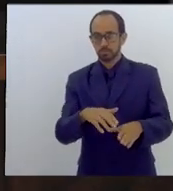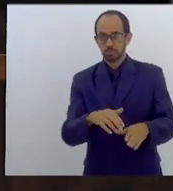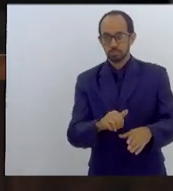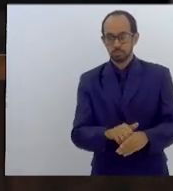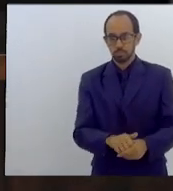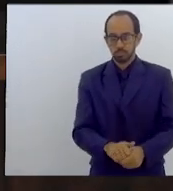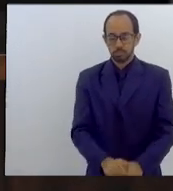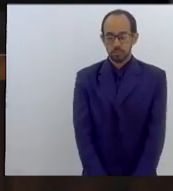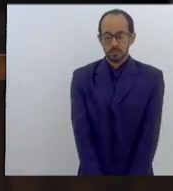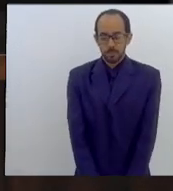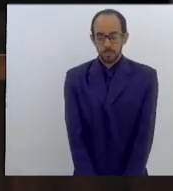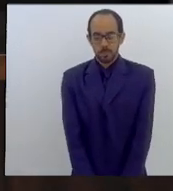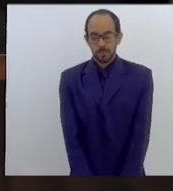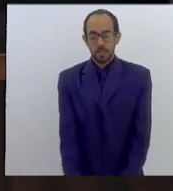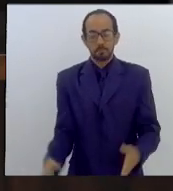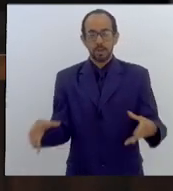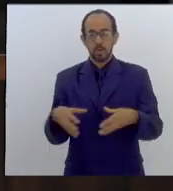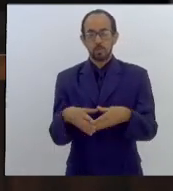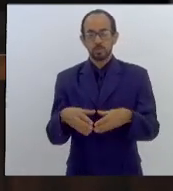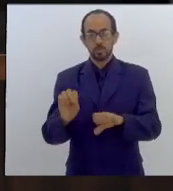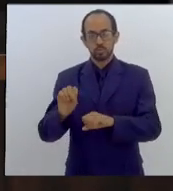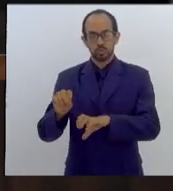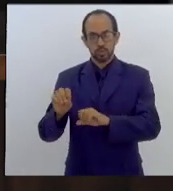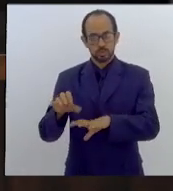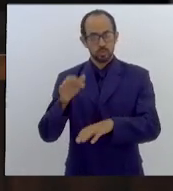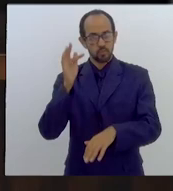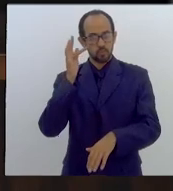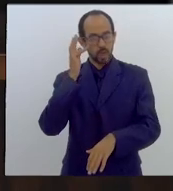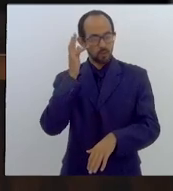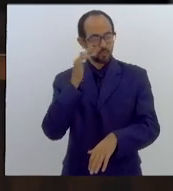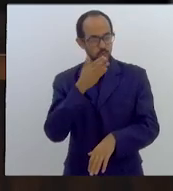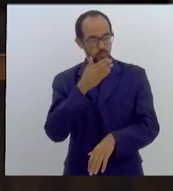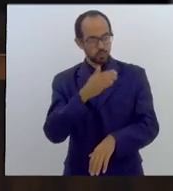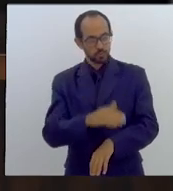final. Pela Comissão de Educação, deputado Flávio Serafini.